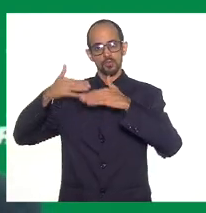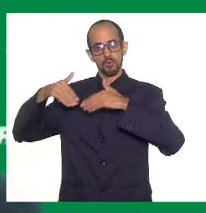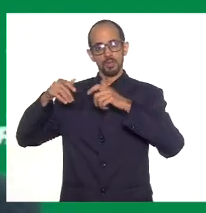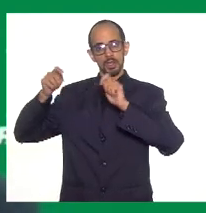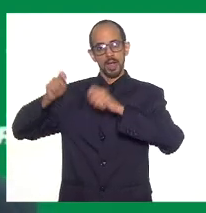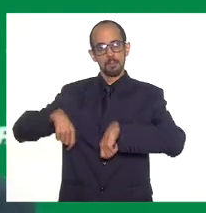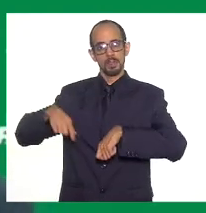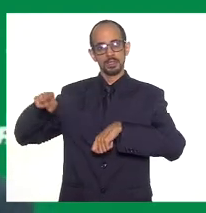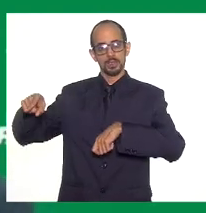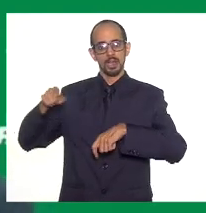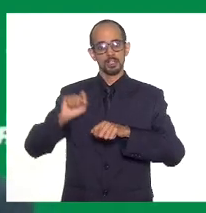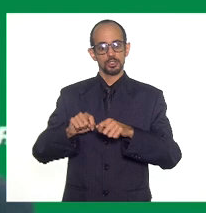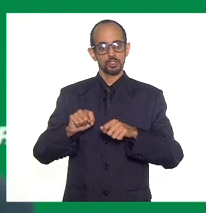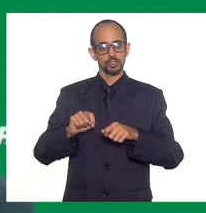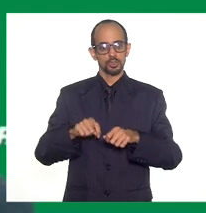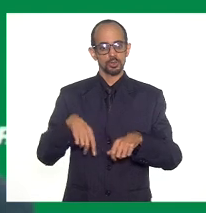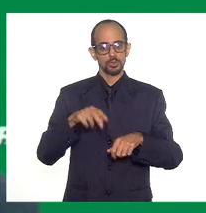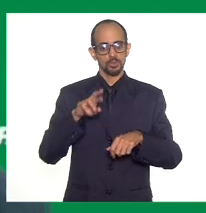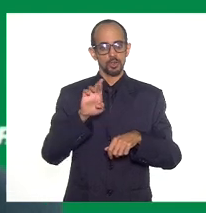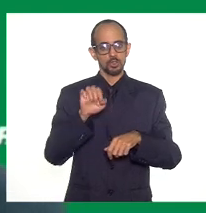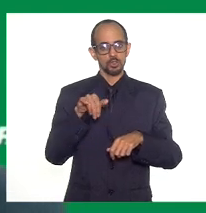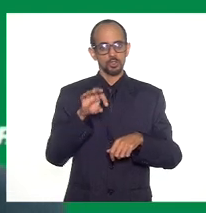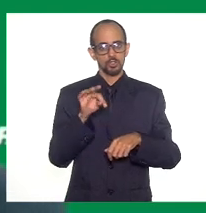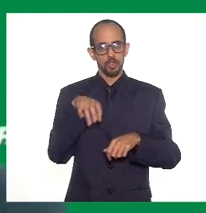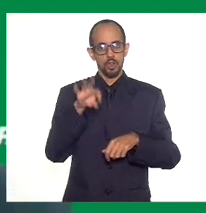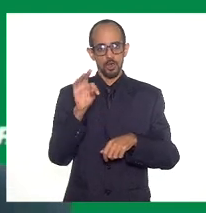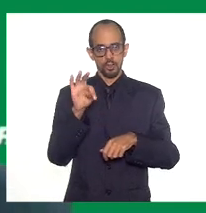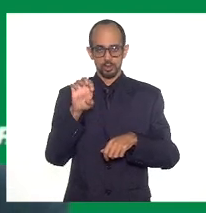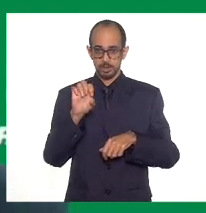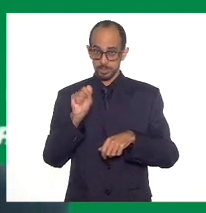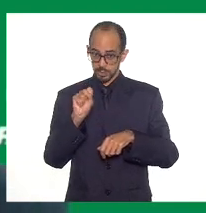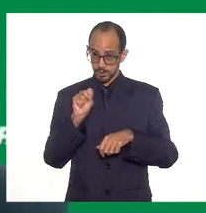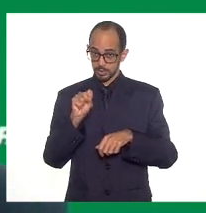né, por meio de royalties e impostos. Então,